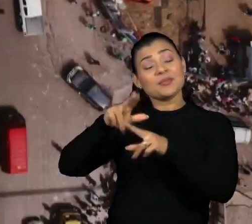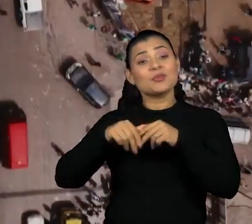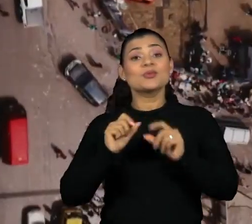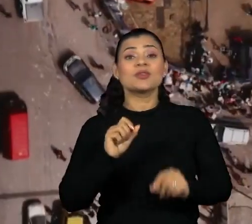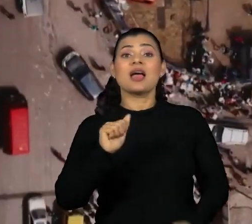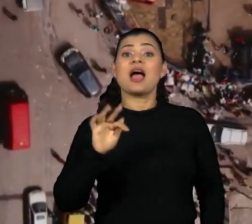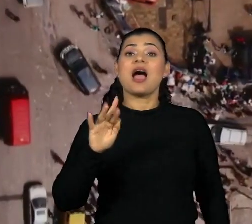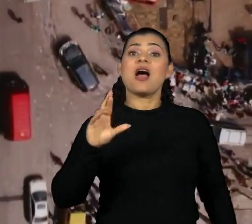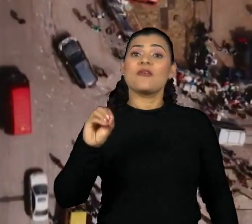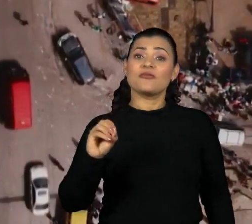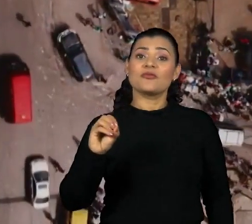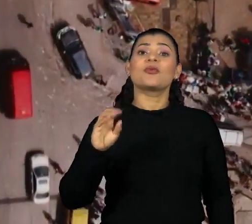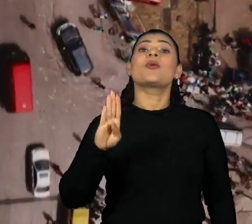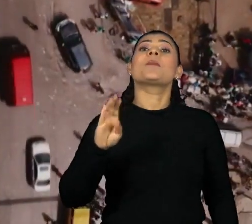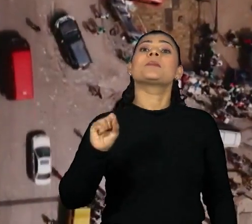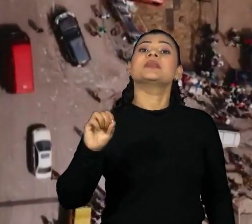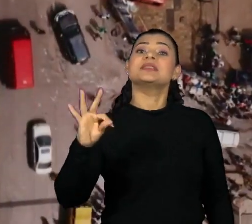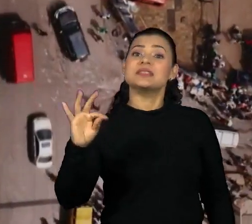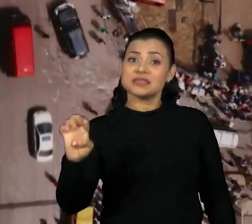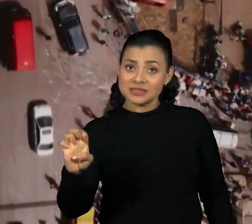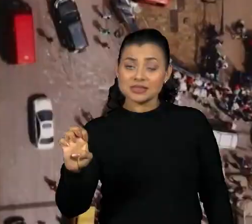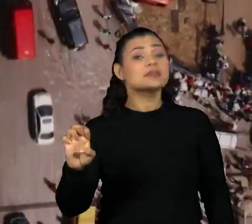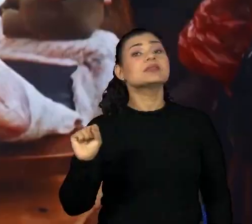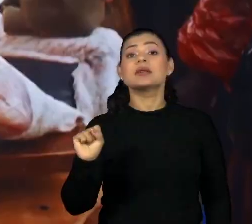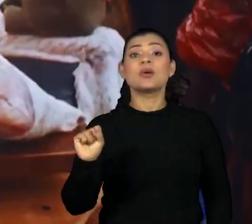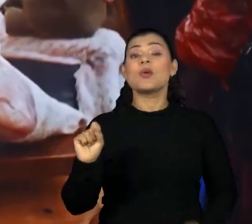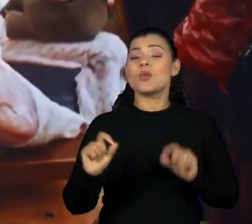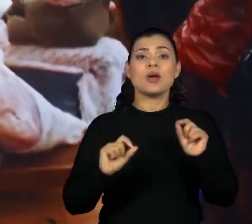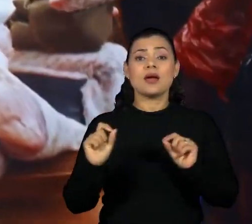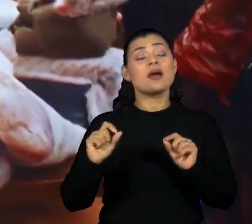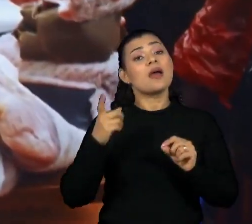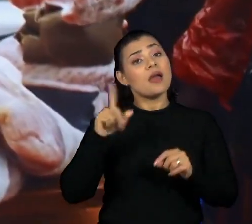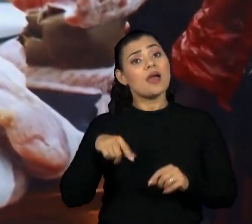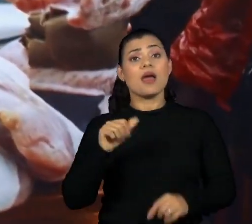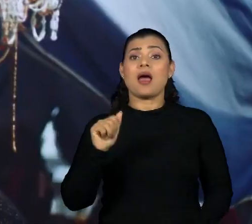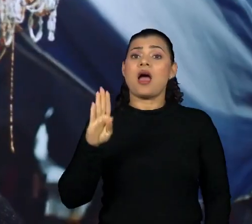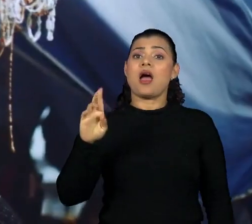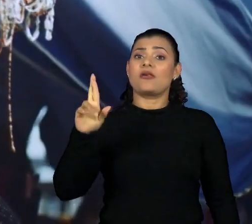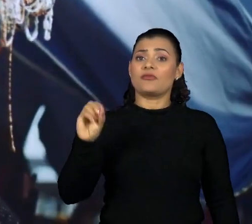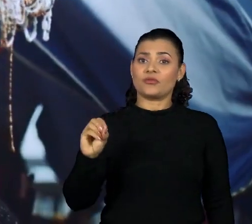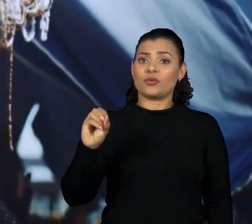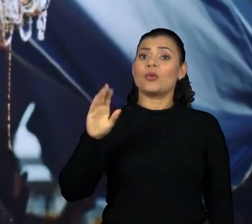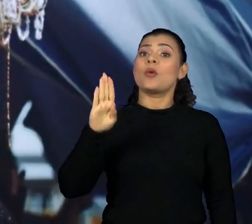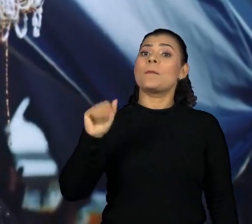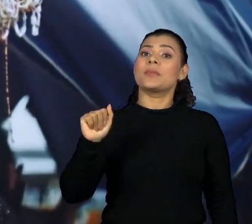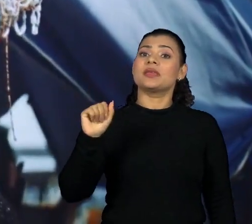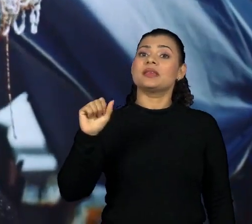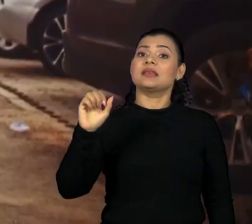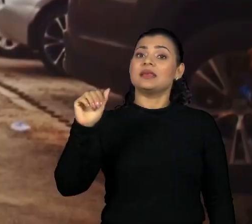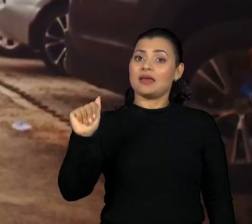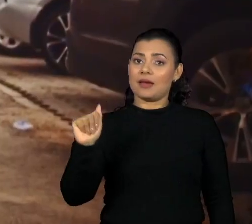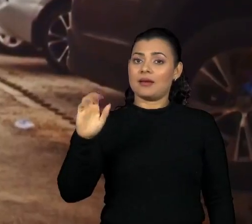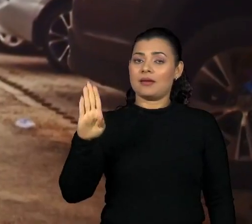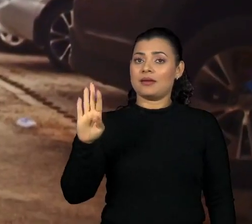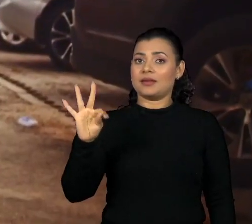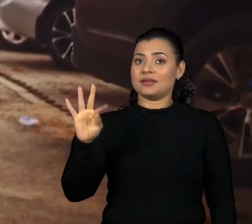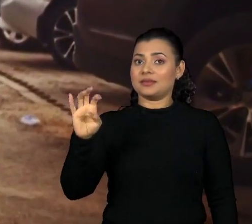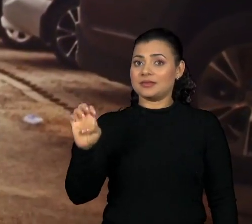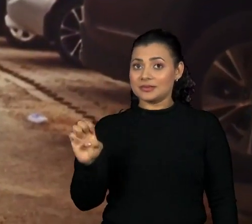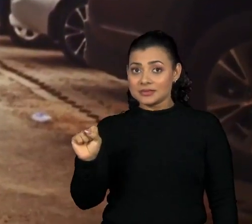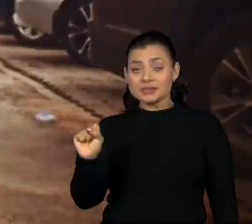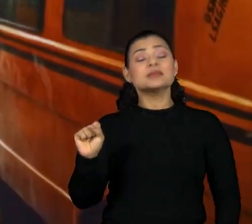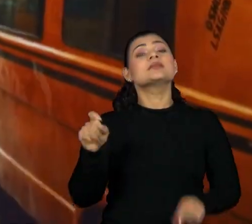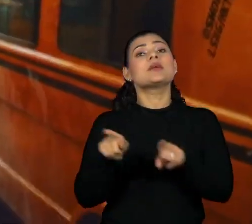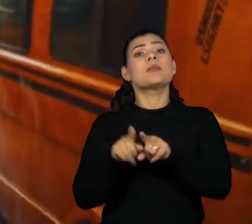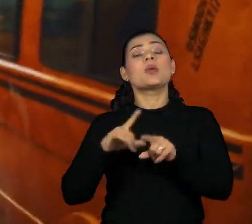Afrobeats para aquela região do continente africano especificamente. Eu acho que é importante fazer algumas delimitações justamente para a gente não generalizar